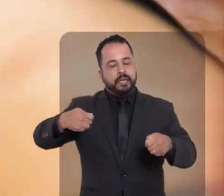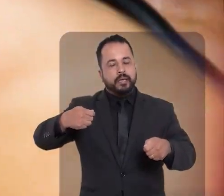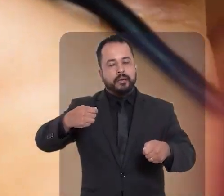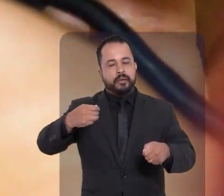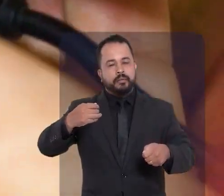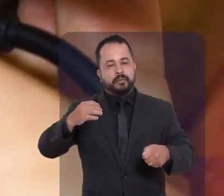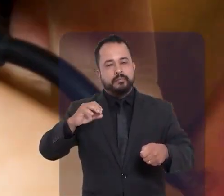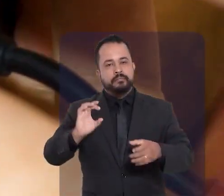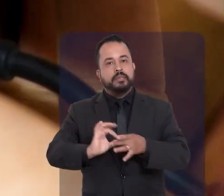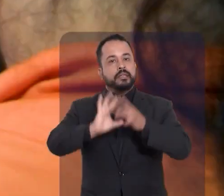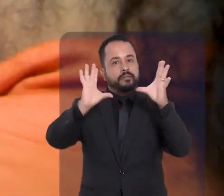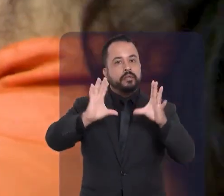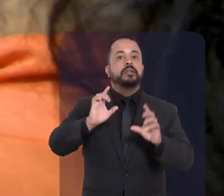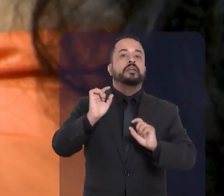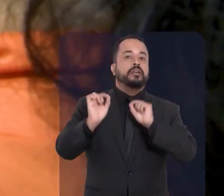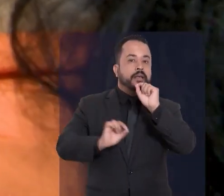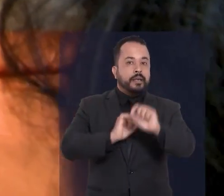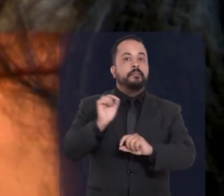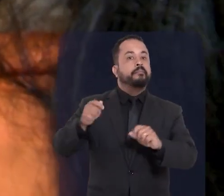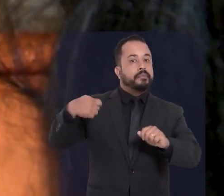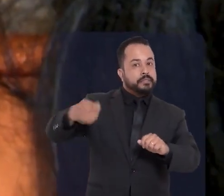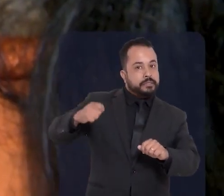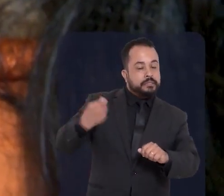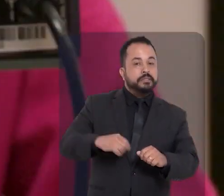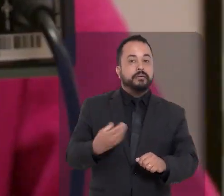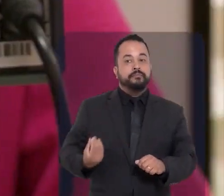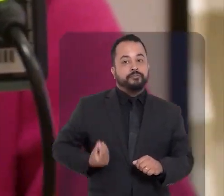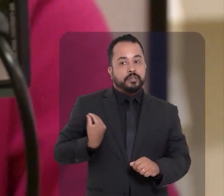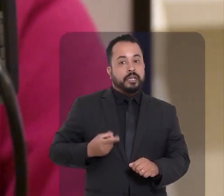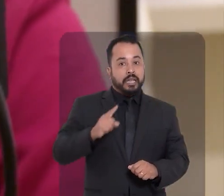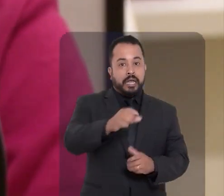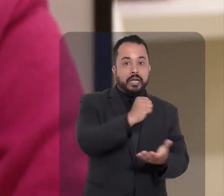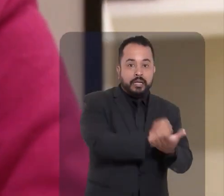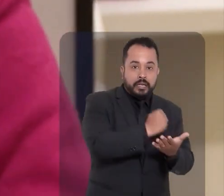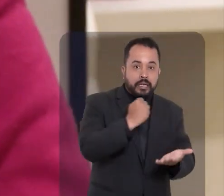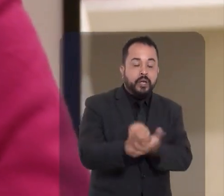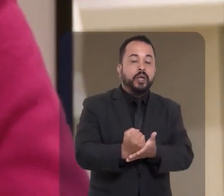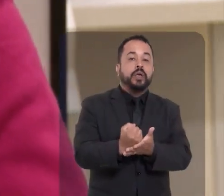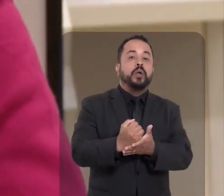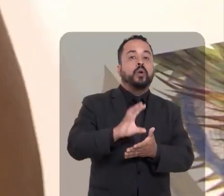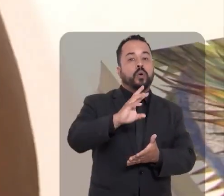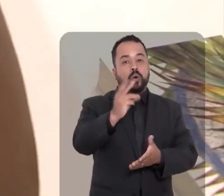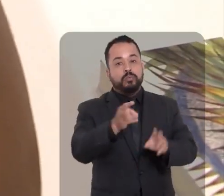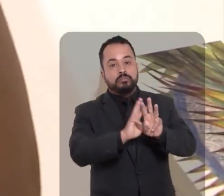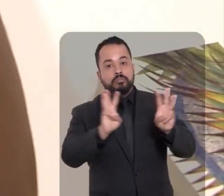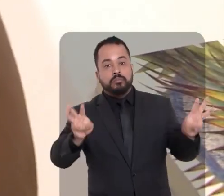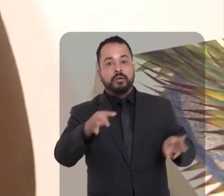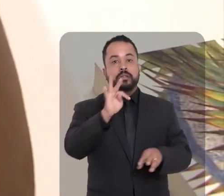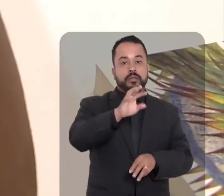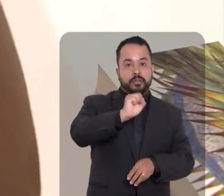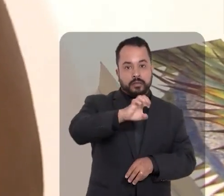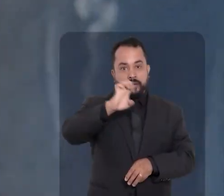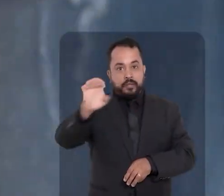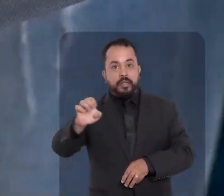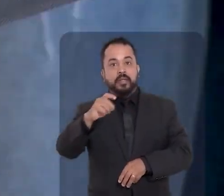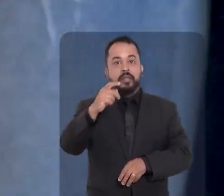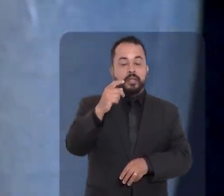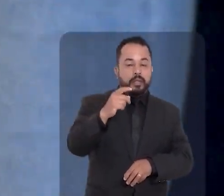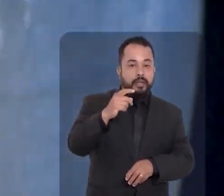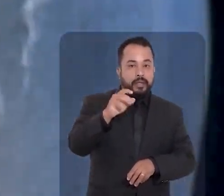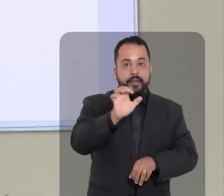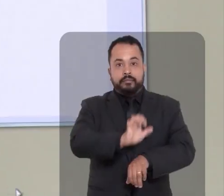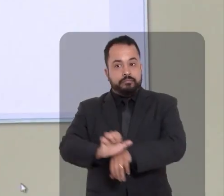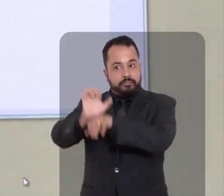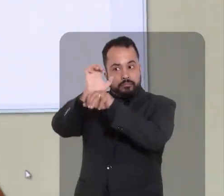O cadastro da biometria é gratuito e só pode ser feito presencialmente. Procure o cartório eleitoral ou acesse o site do